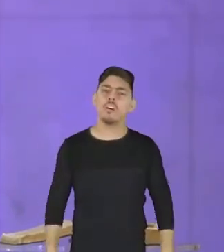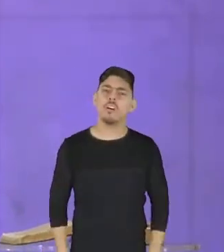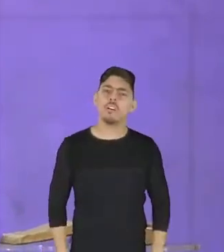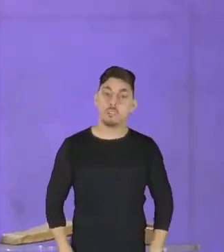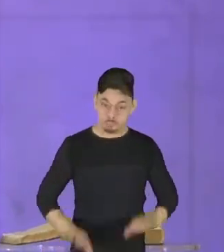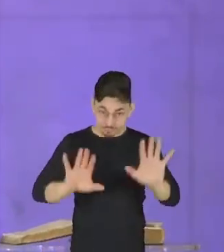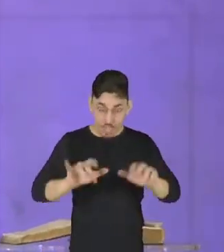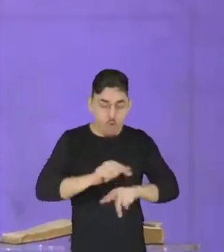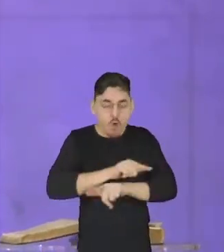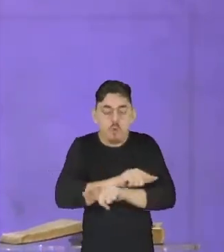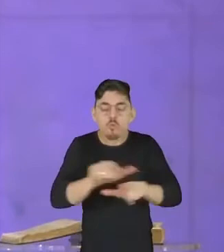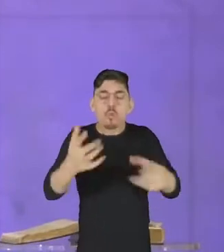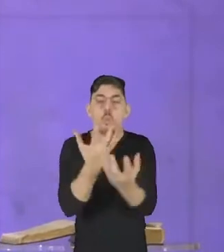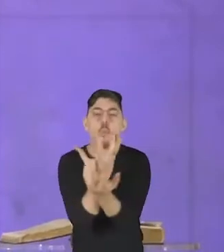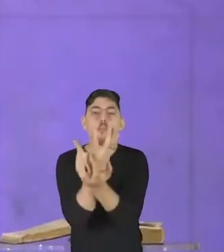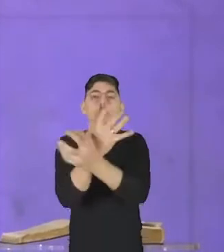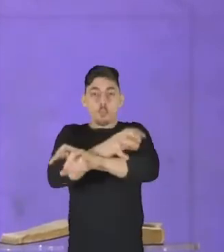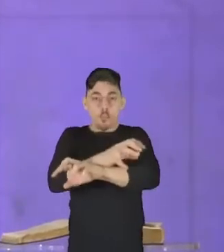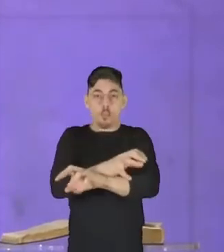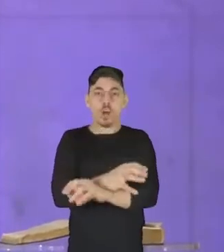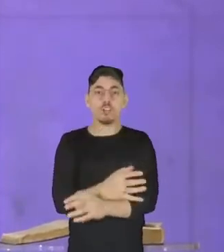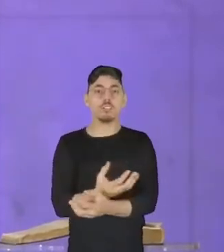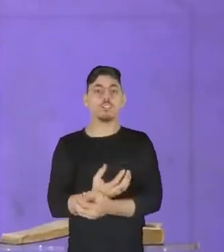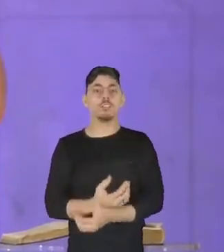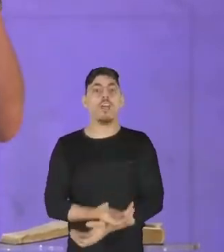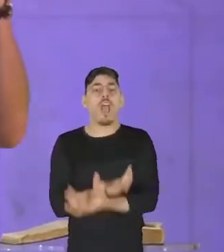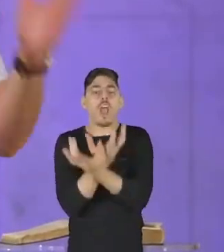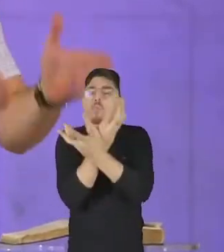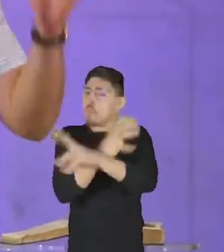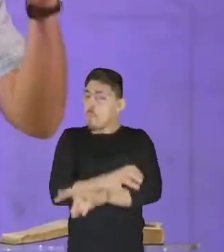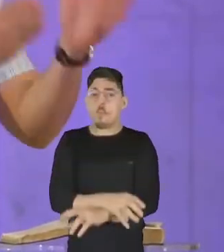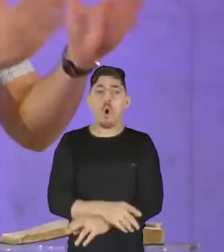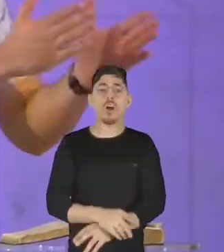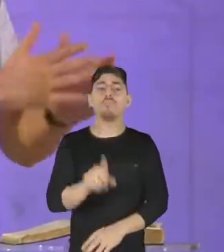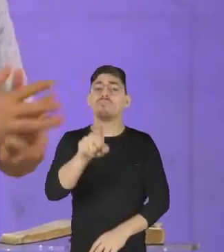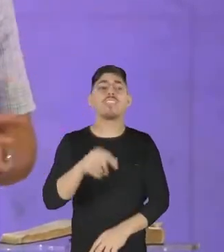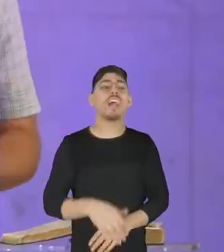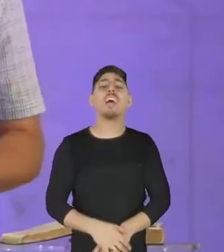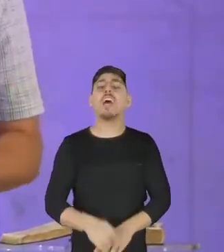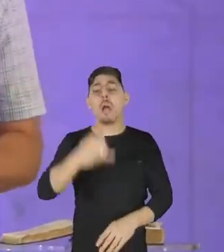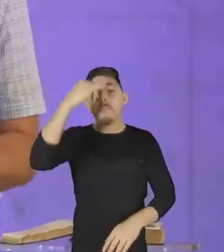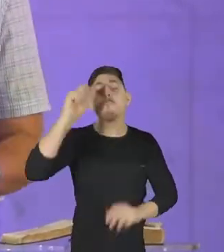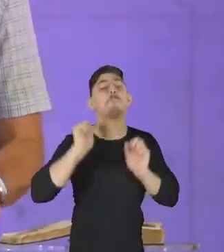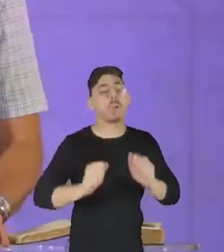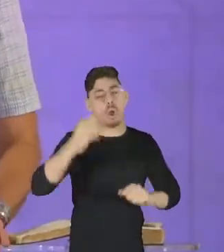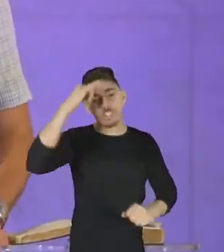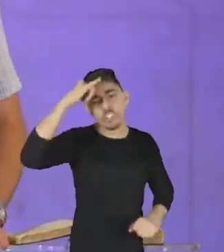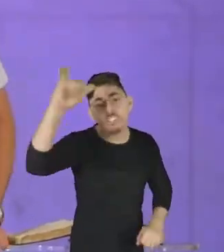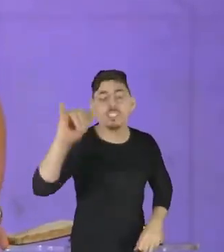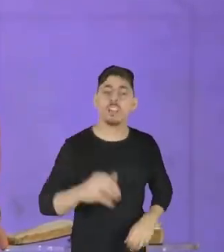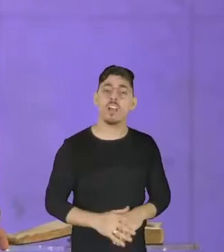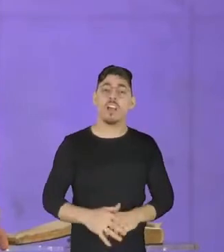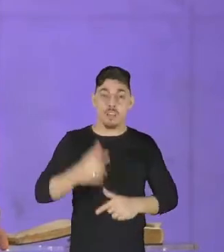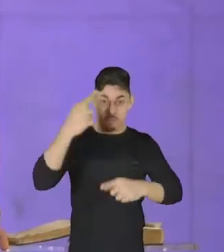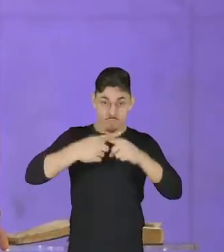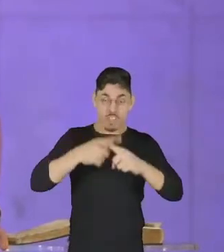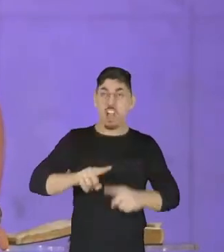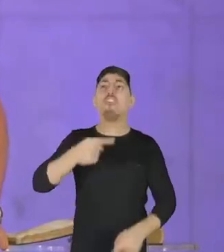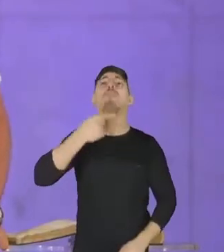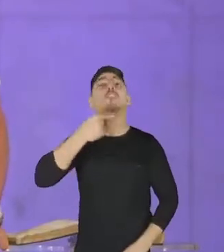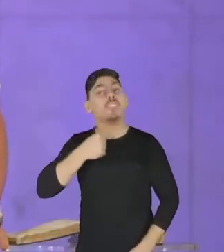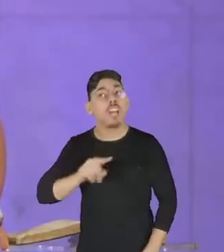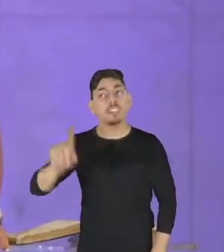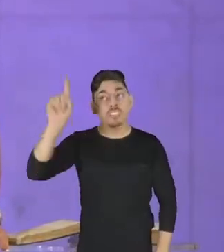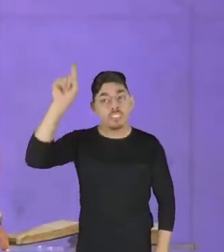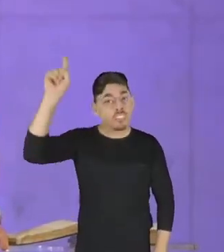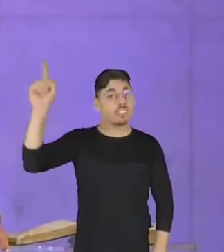E o deserto ele não fazia parte do plano original de Deus para o seu povo, porque a vontade de Deus para o seu